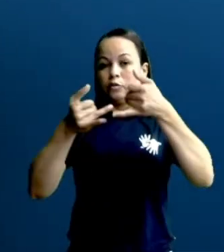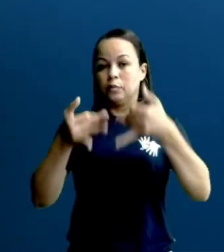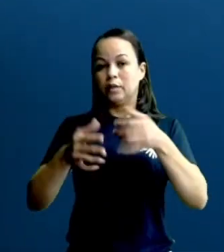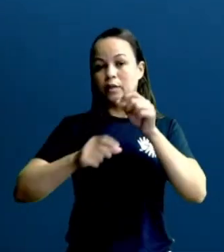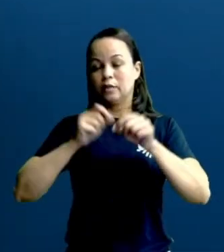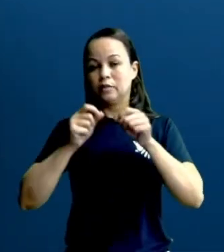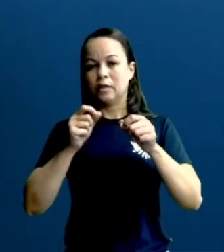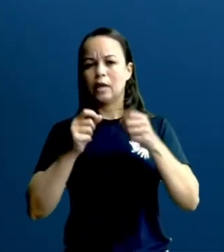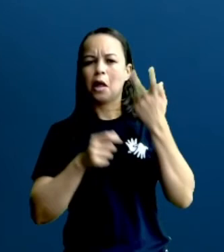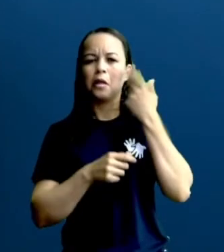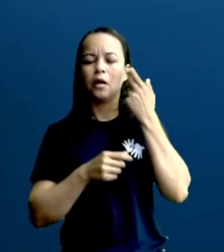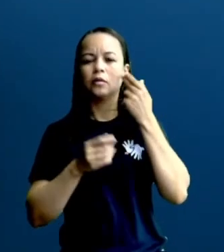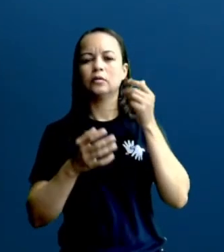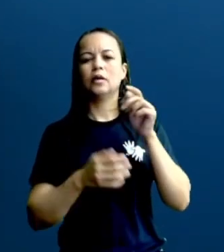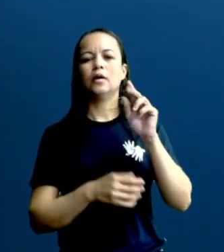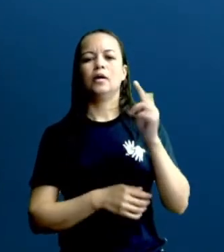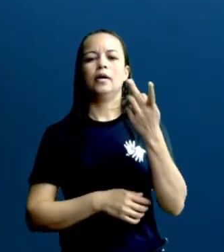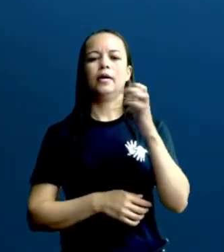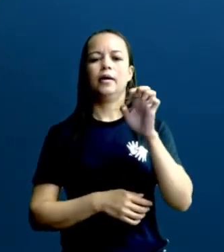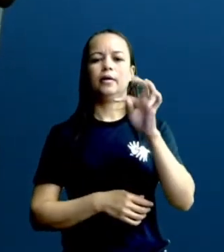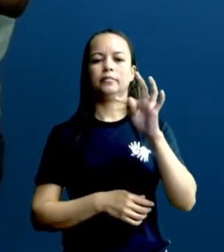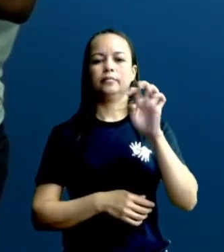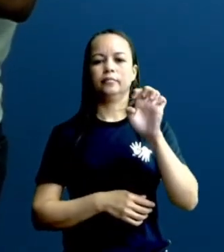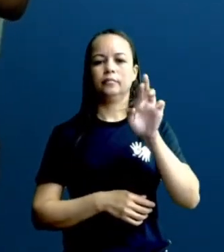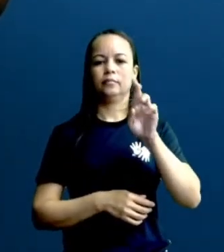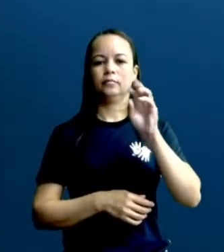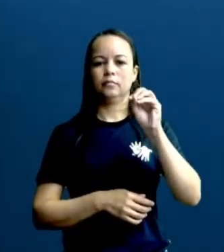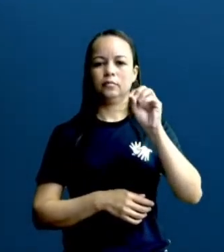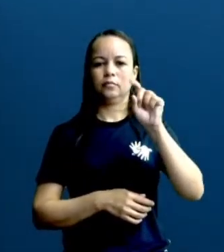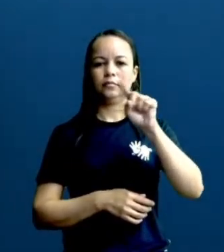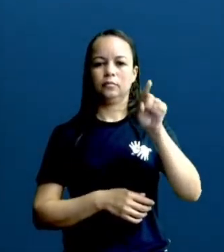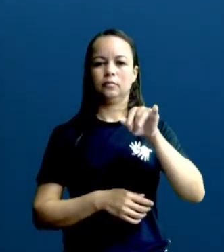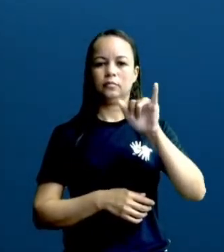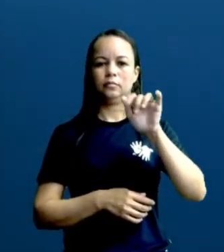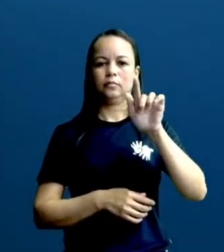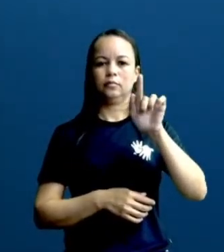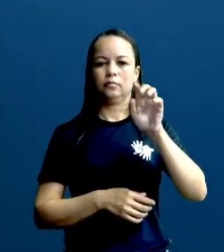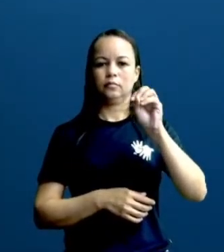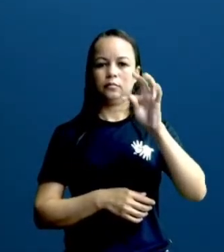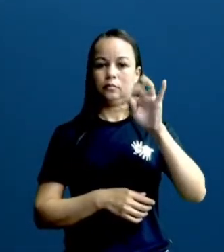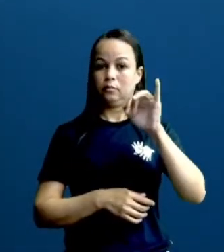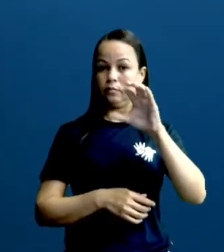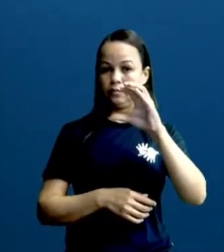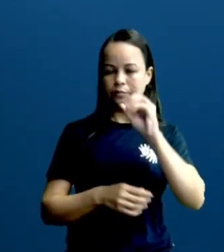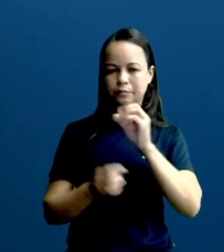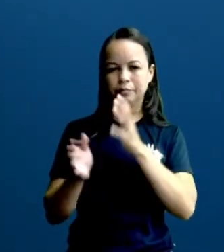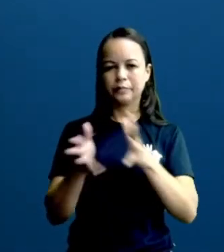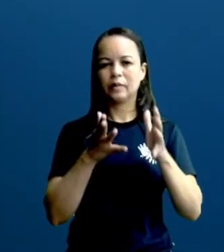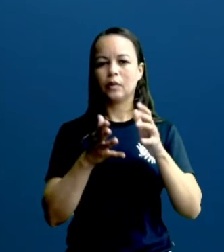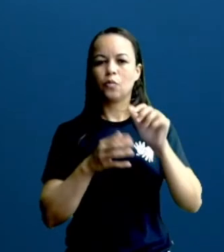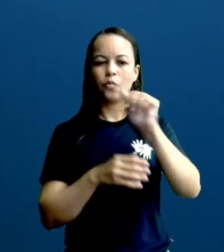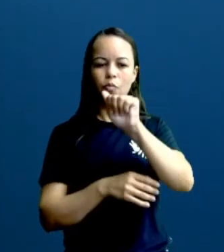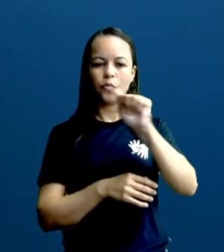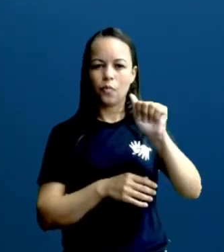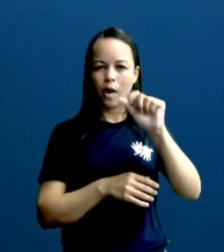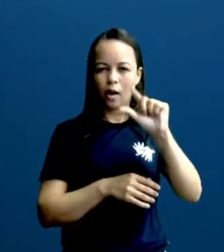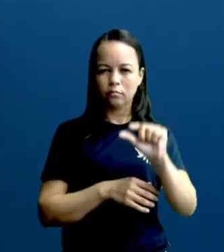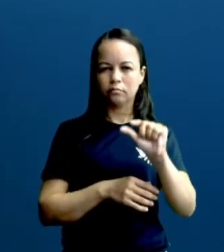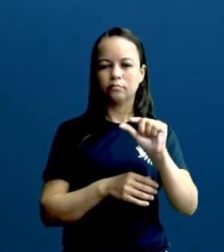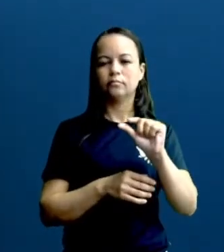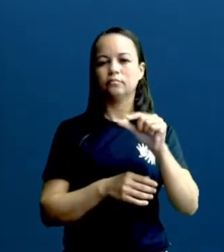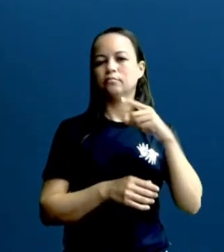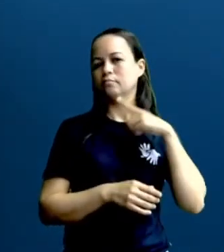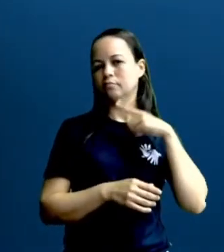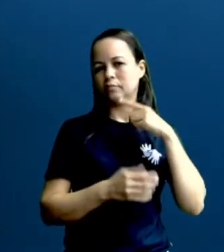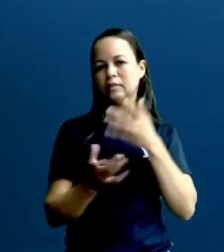um normal heterozigótico. Você carrega a informação do gene do albinismo, o azinho, mas você